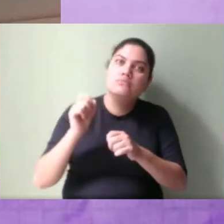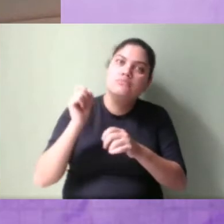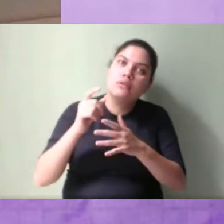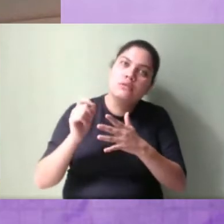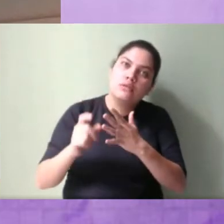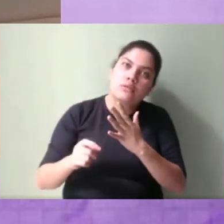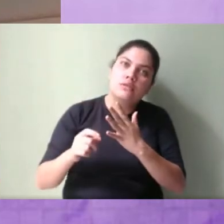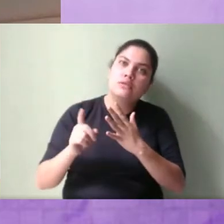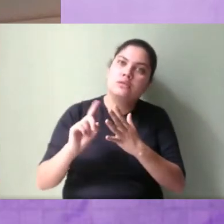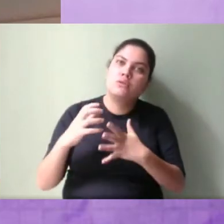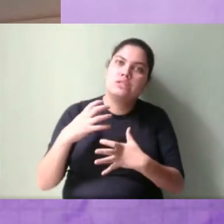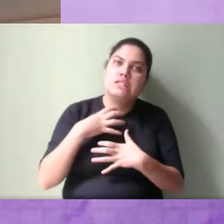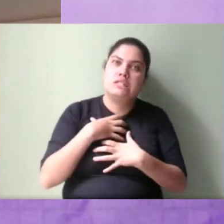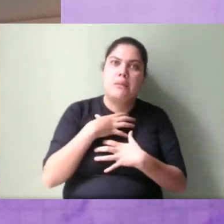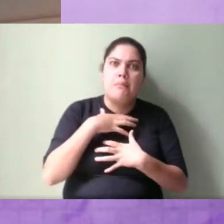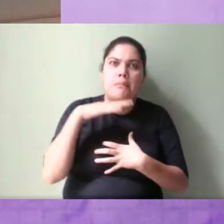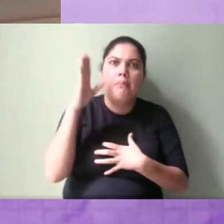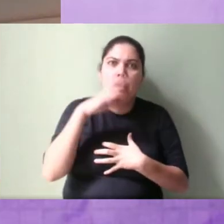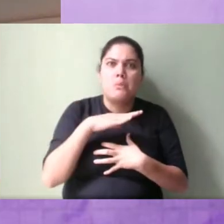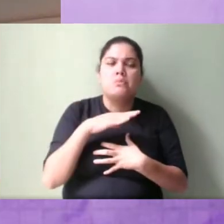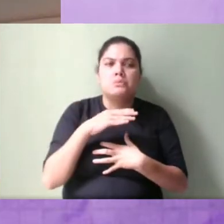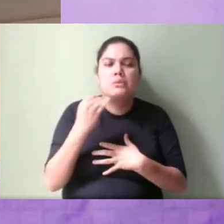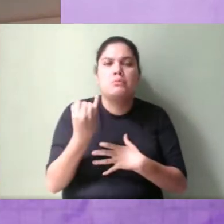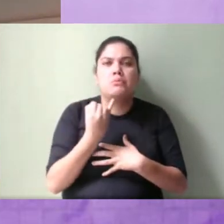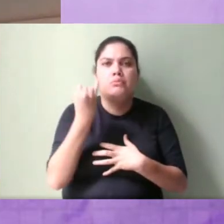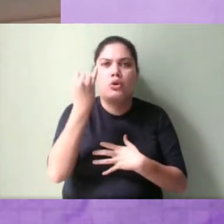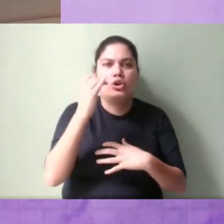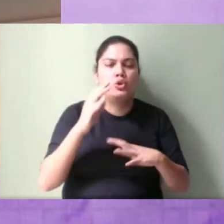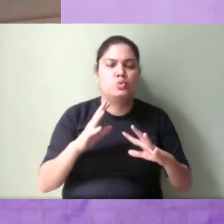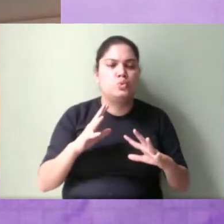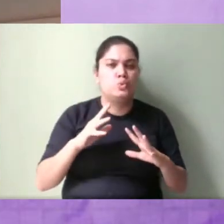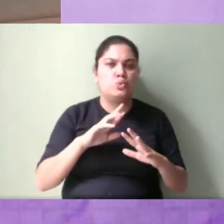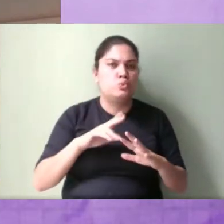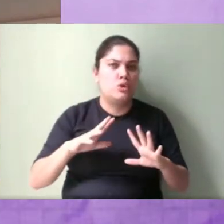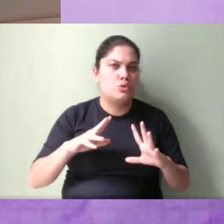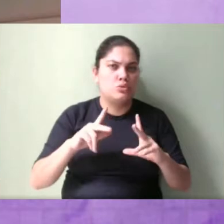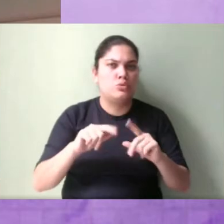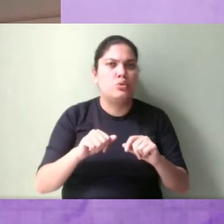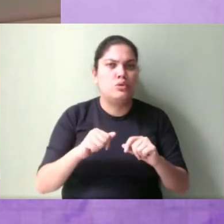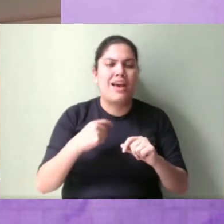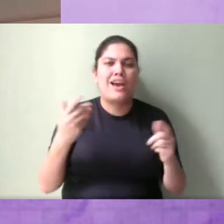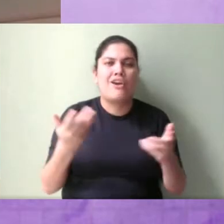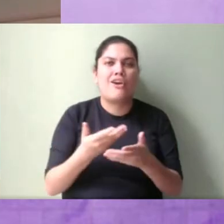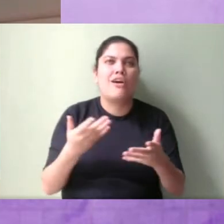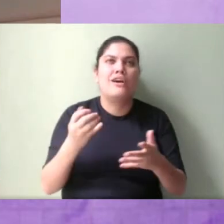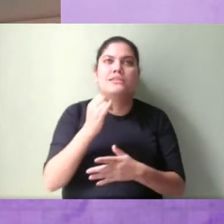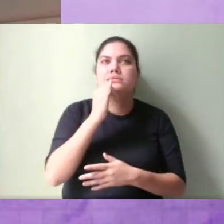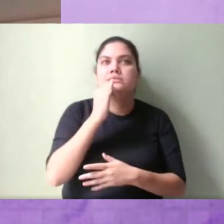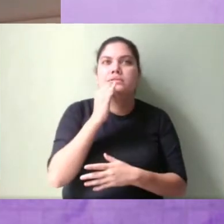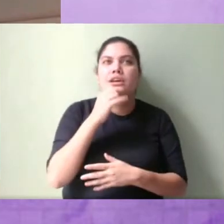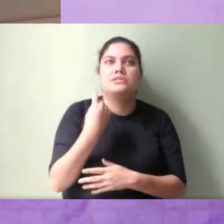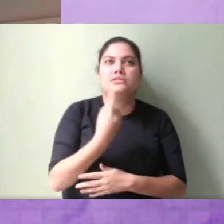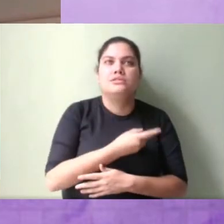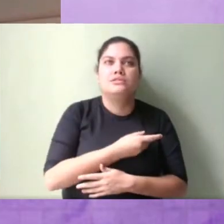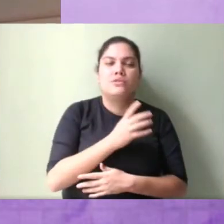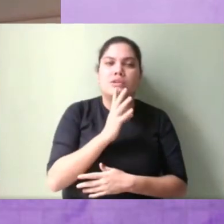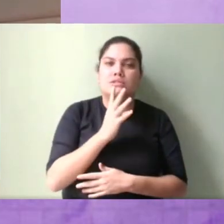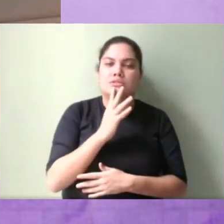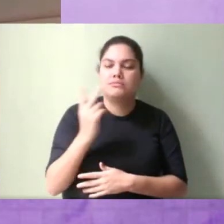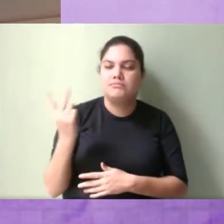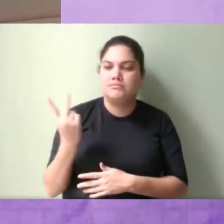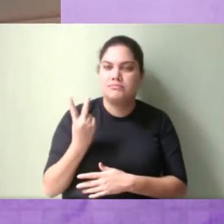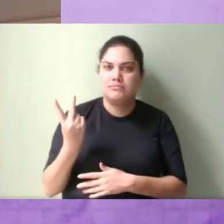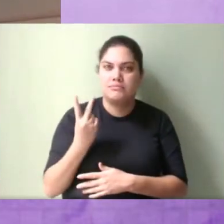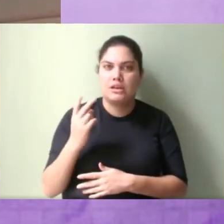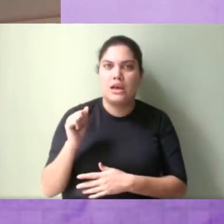tá? Eu não tô dizendo que a outra pessoa, às vezes, quando ela pratica essas violações, ela não se sinta mal por isso, porque é